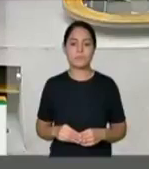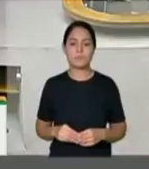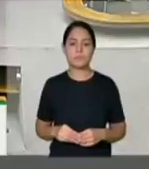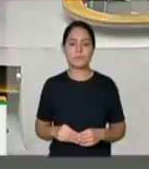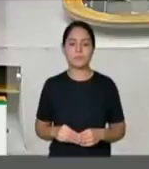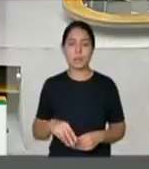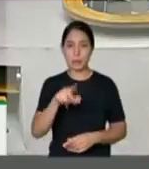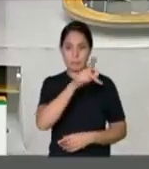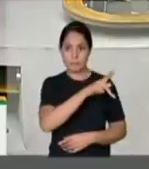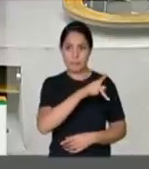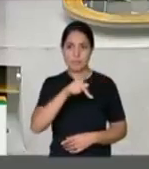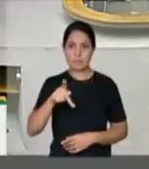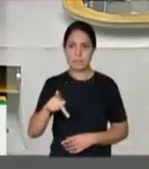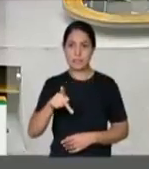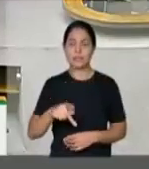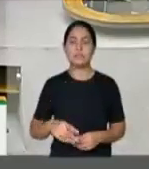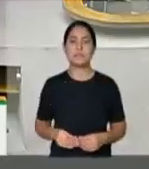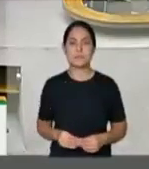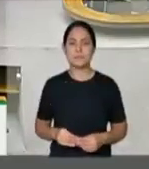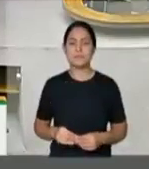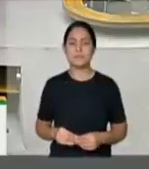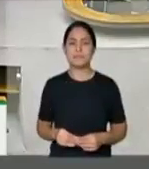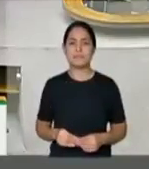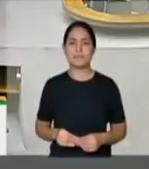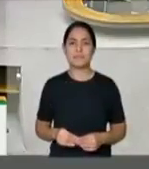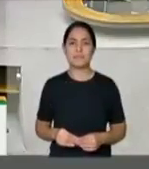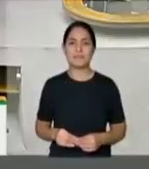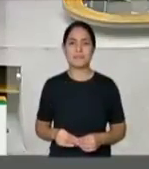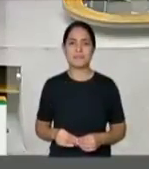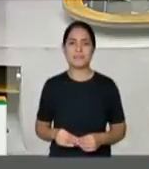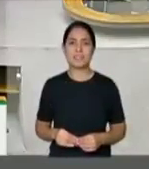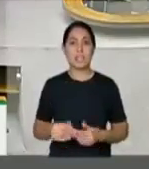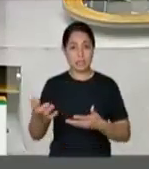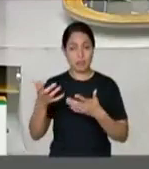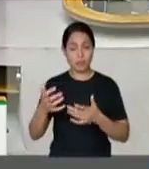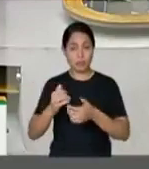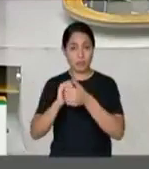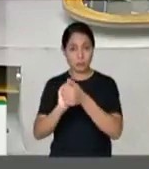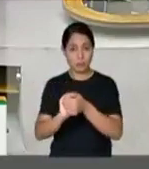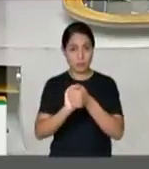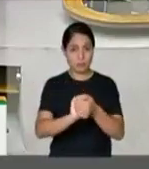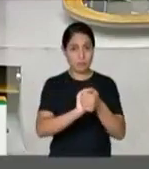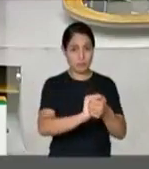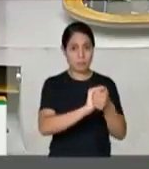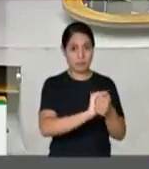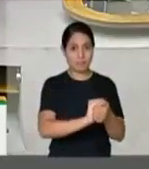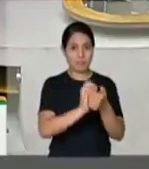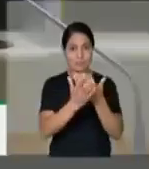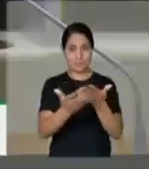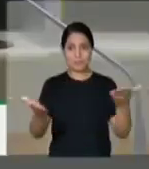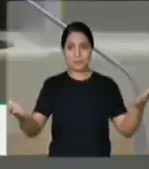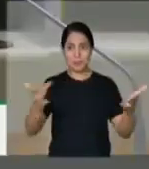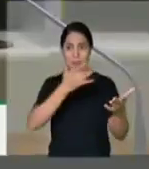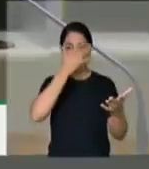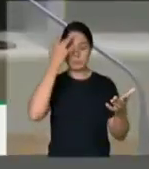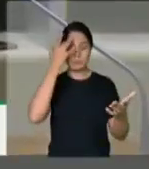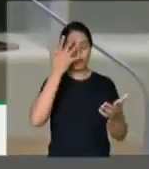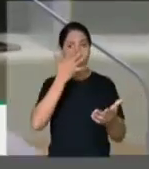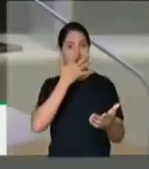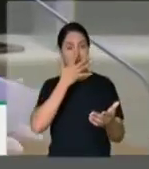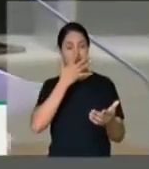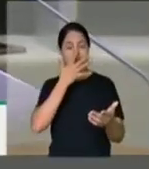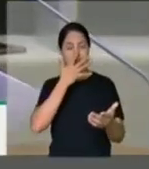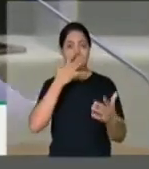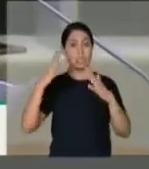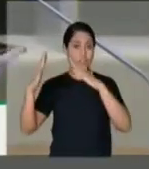Eu quero cumprimentar os senhores e senhoras parlamentares que acompanham essa sessão, todos que assistem das suas